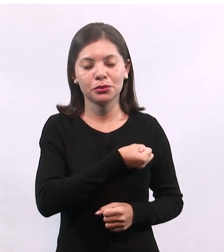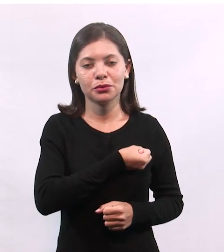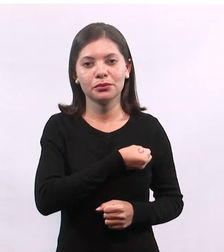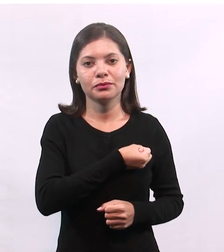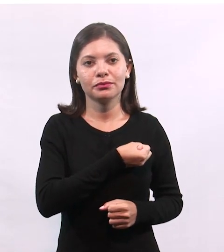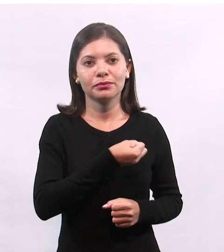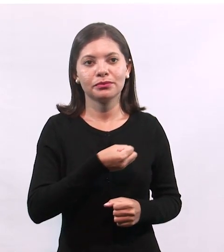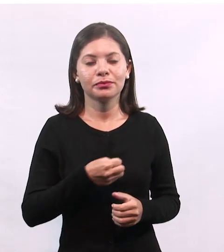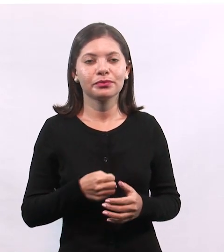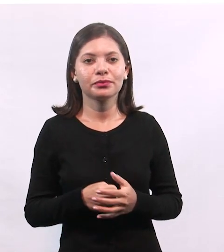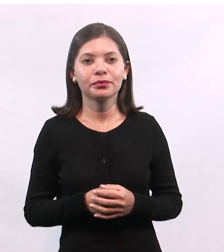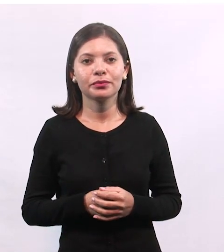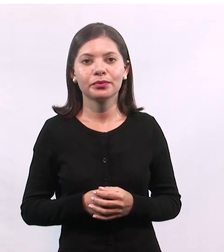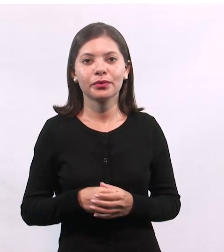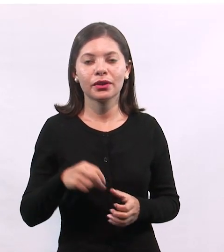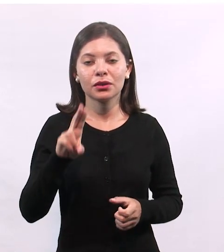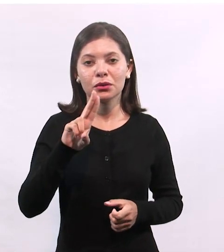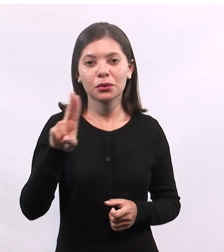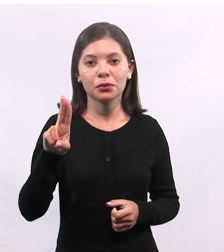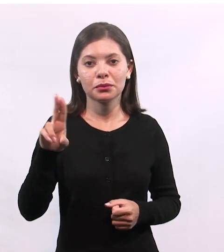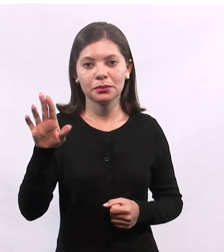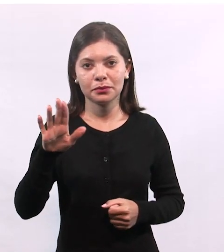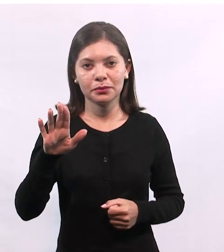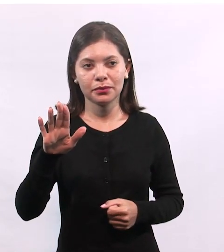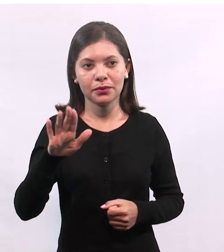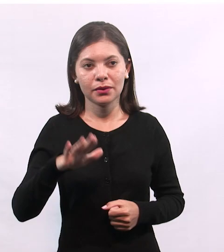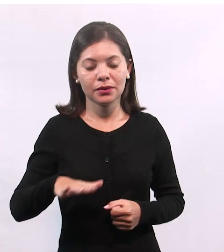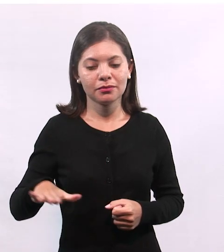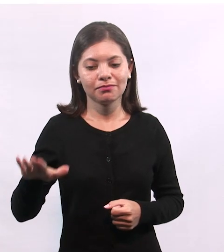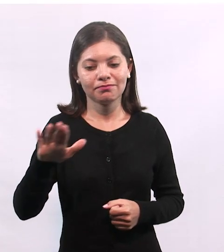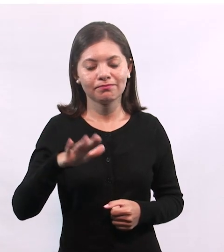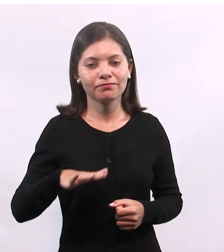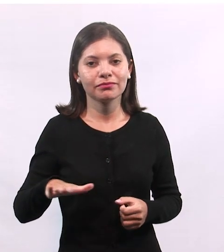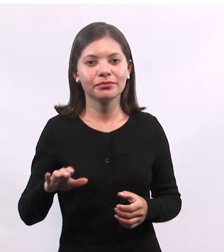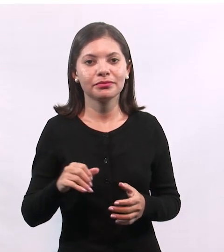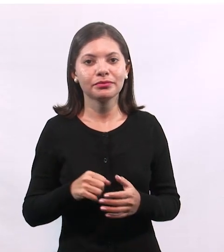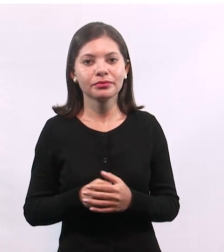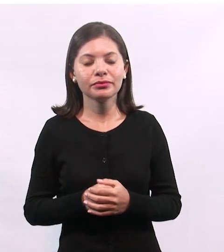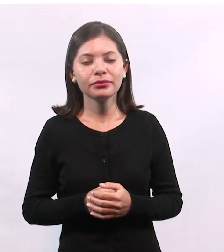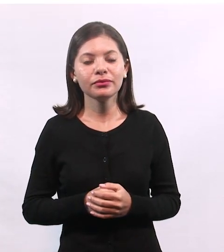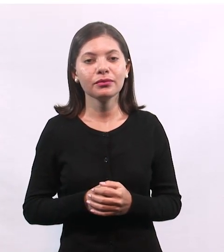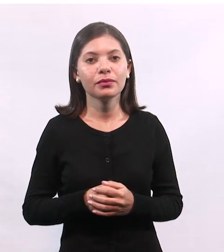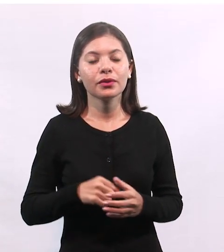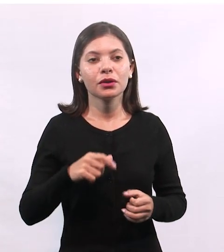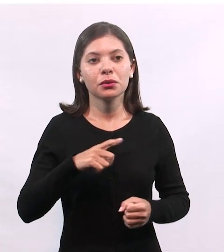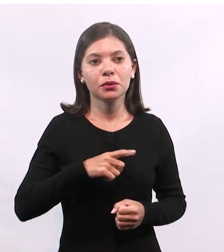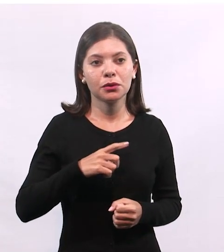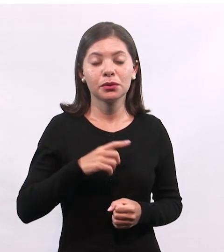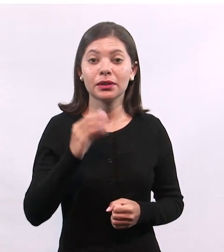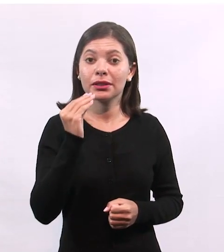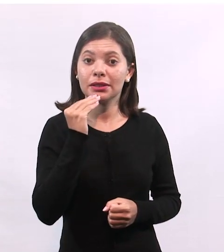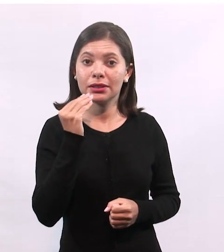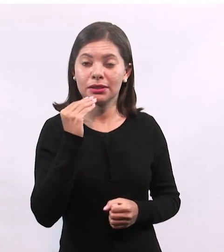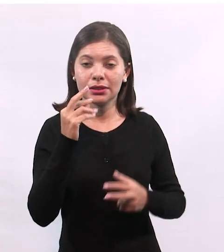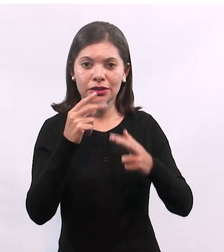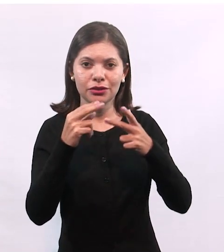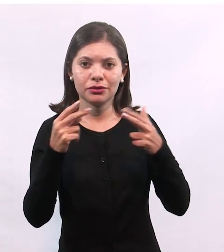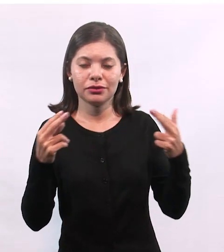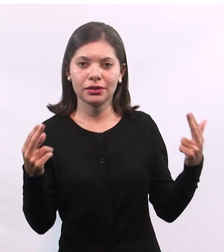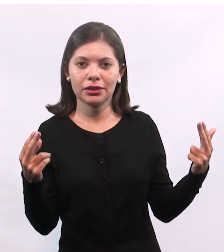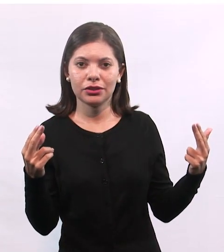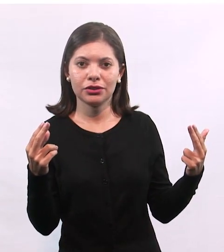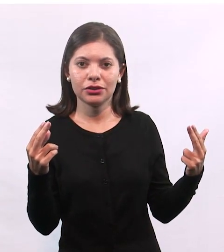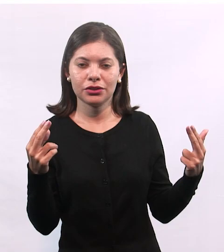elementos por isso que a gente chama que ele é e que provável quando eles possuem probabilidades